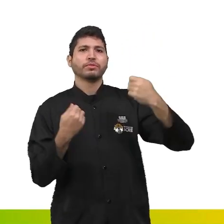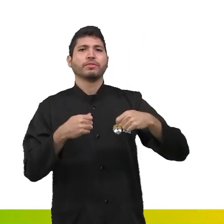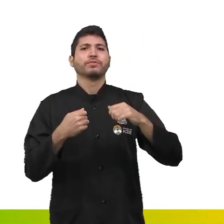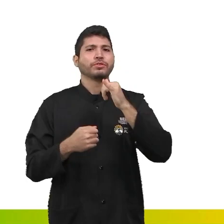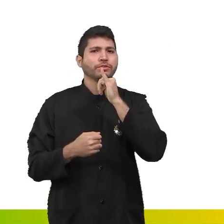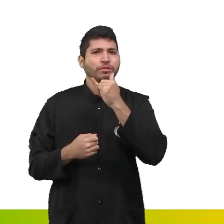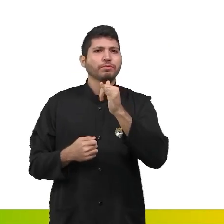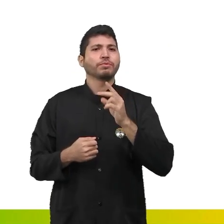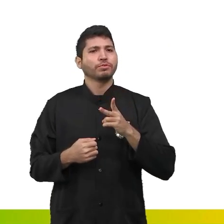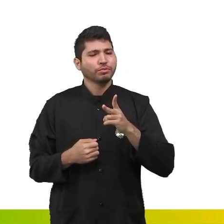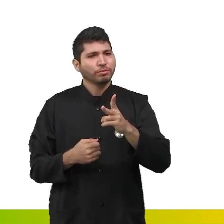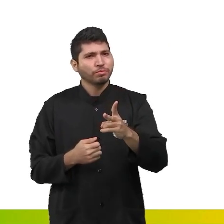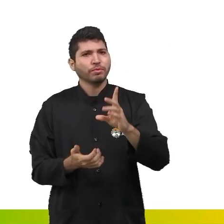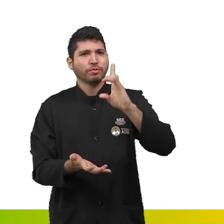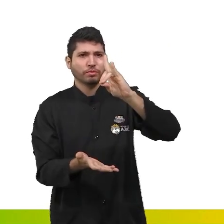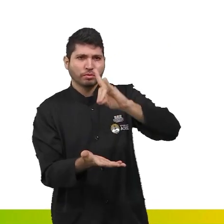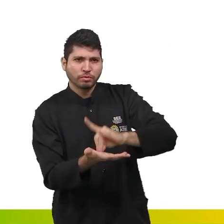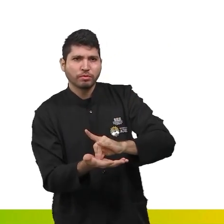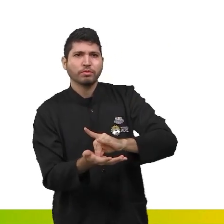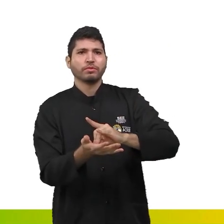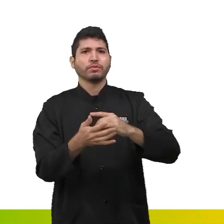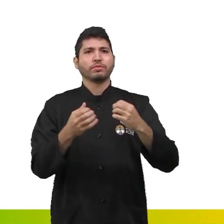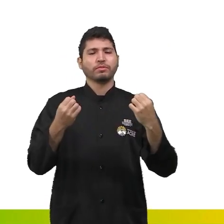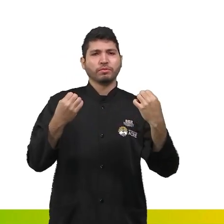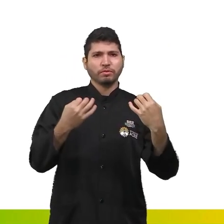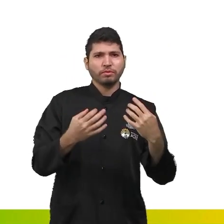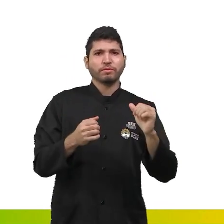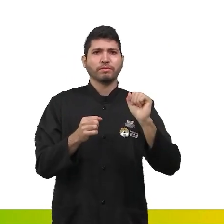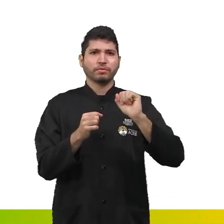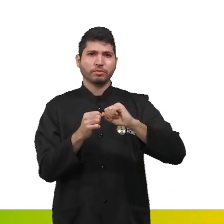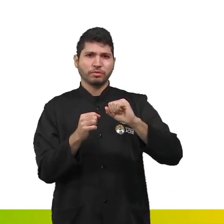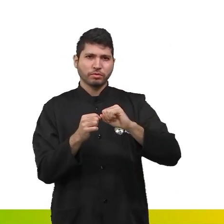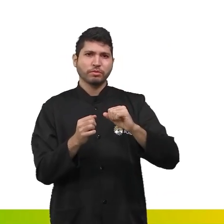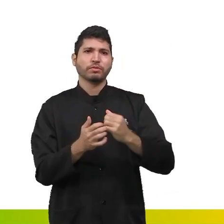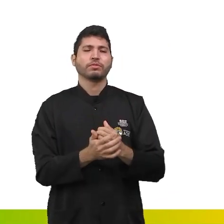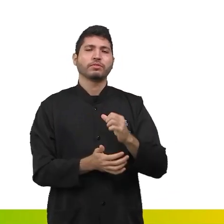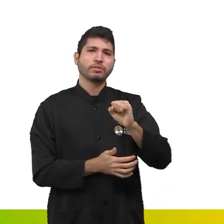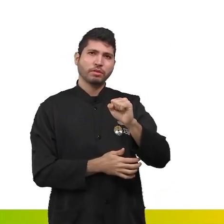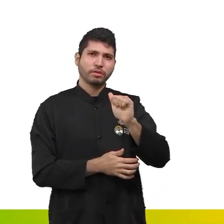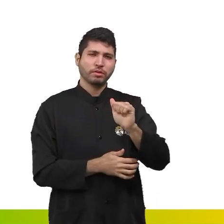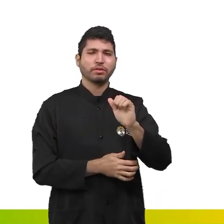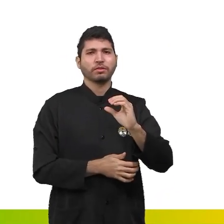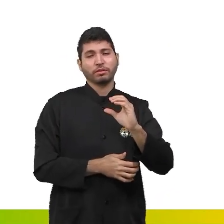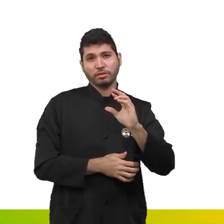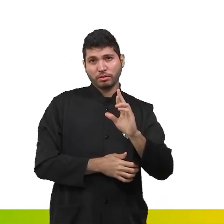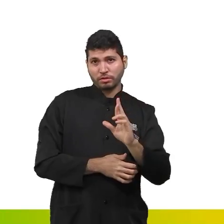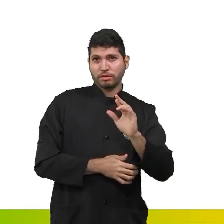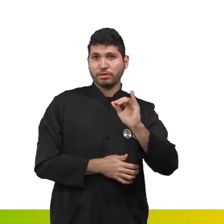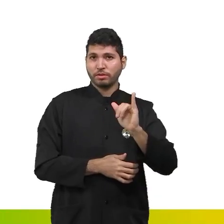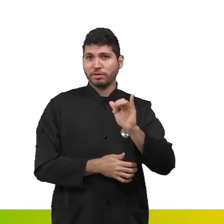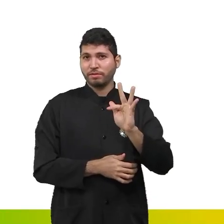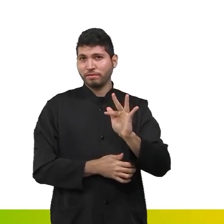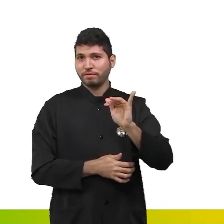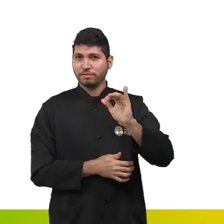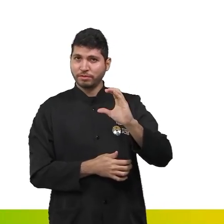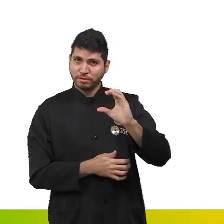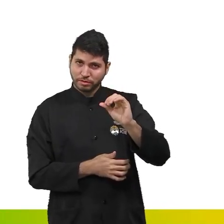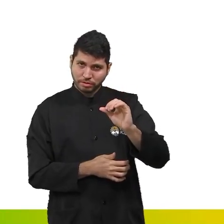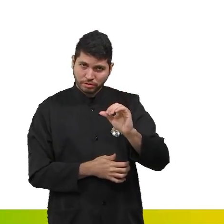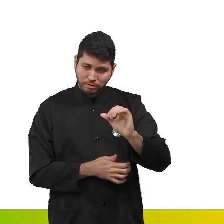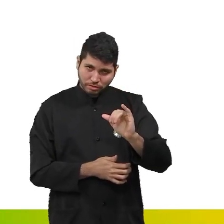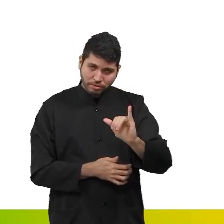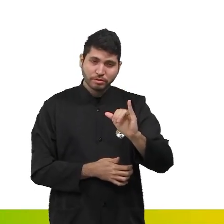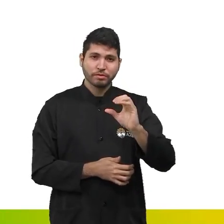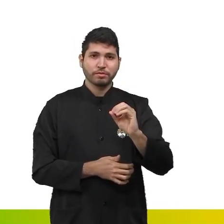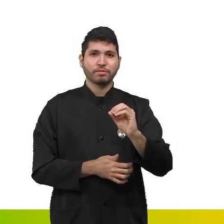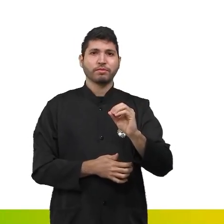que justificava a realização de sacrifícios humanos em larga escala. Eles acreditavam que quanto mais